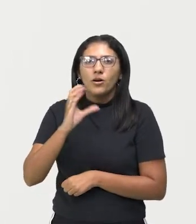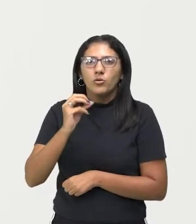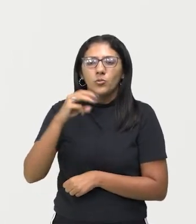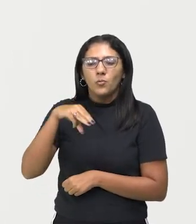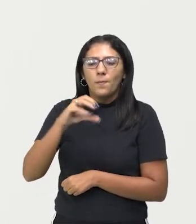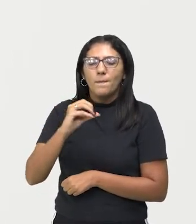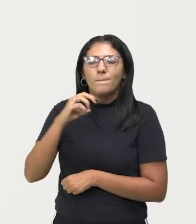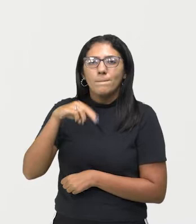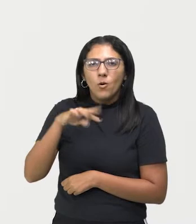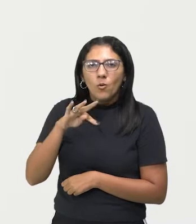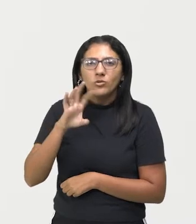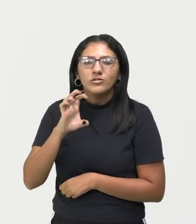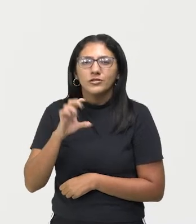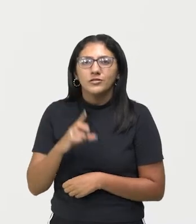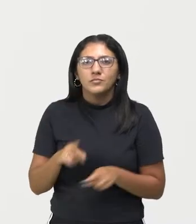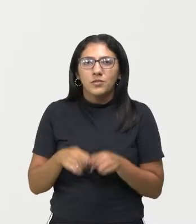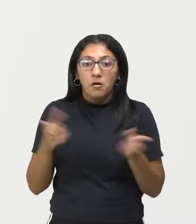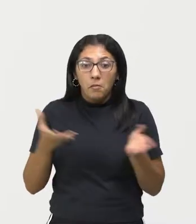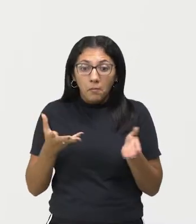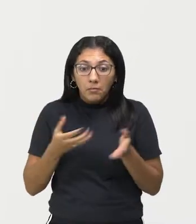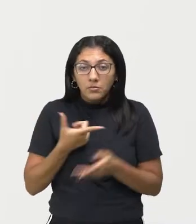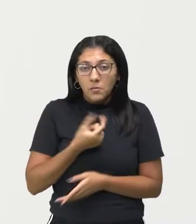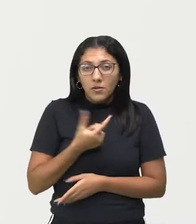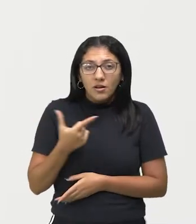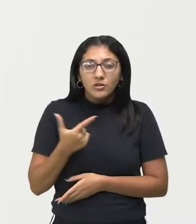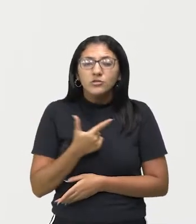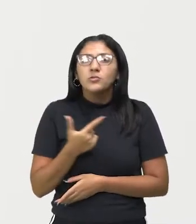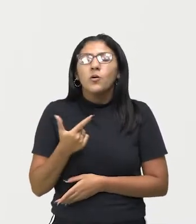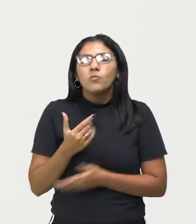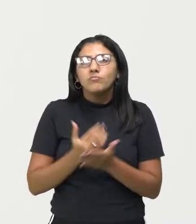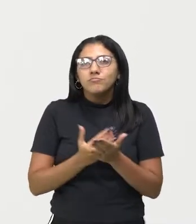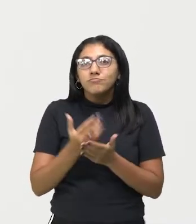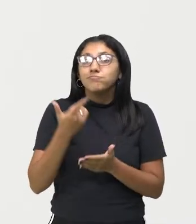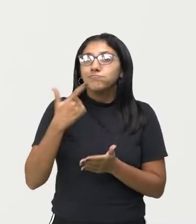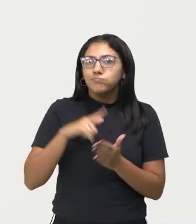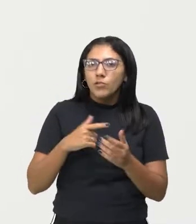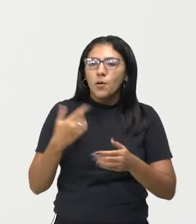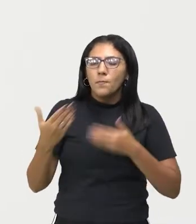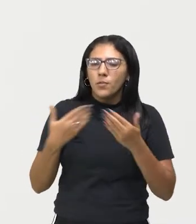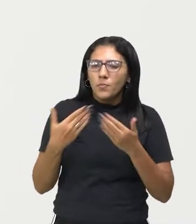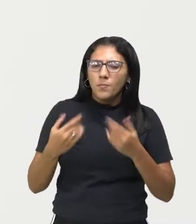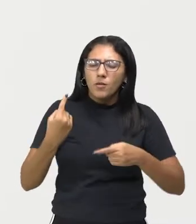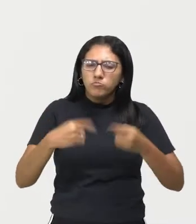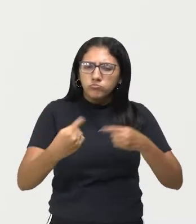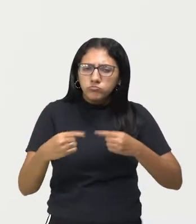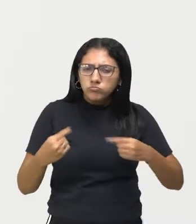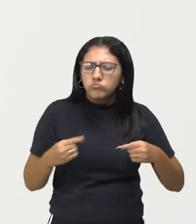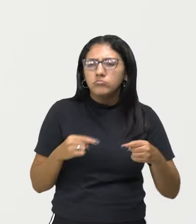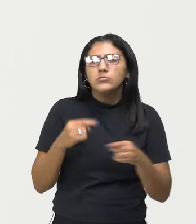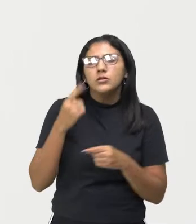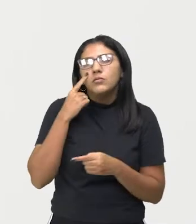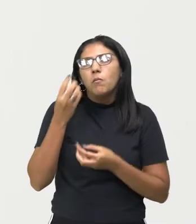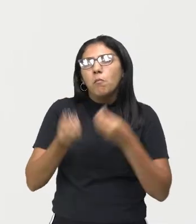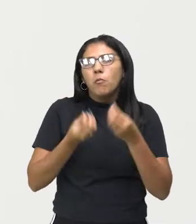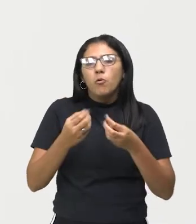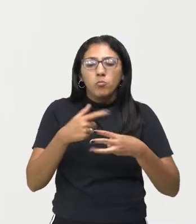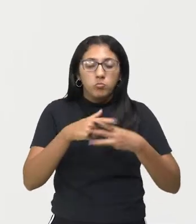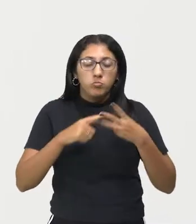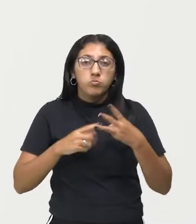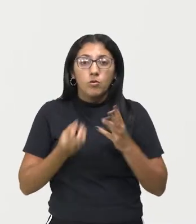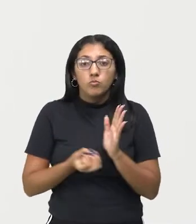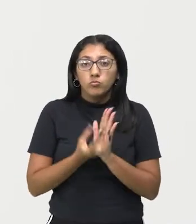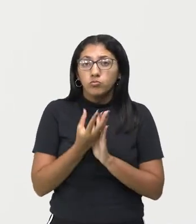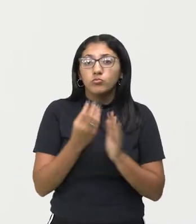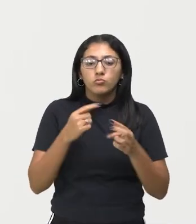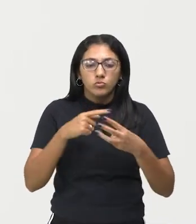entanto, esse ano se começou a retomar todas essas negociações e esses estudos para que se sejam criadas mais 3